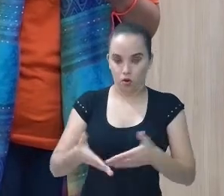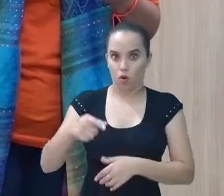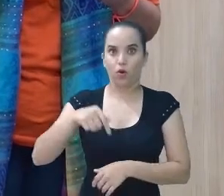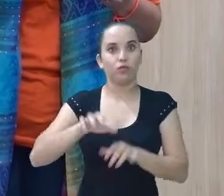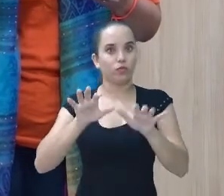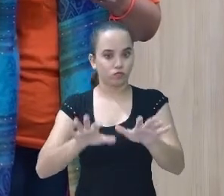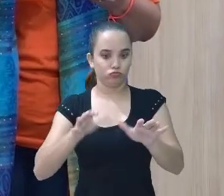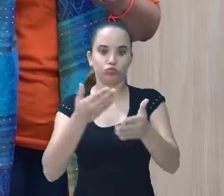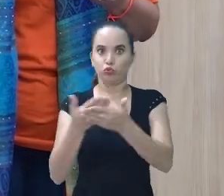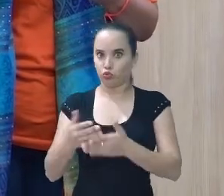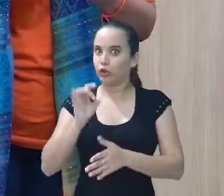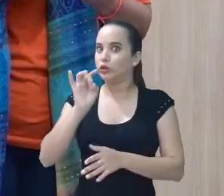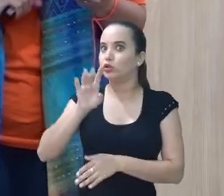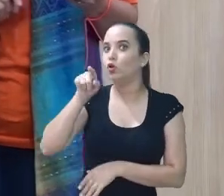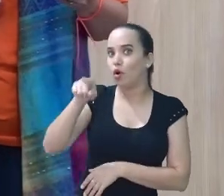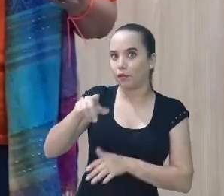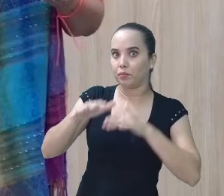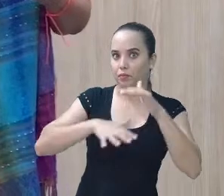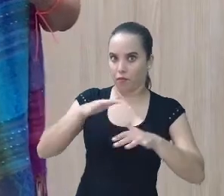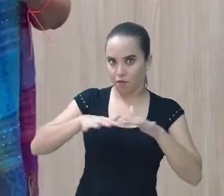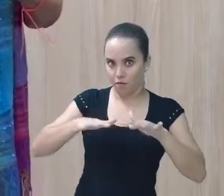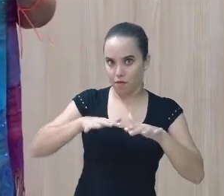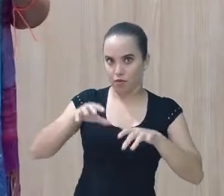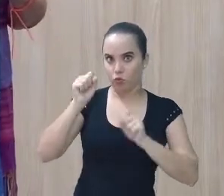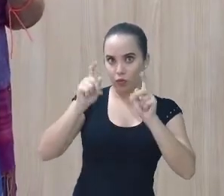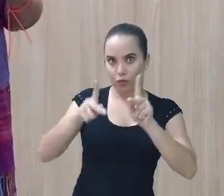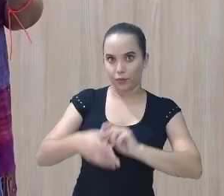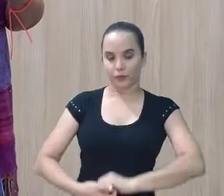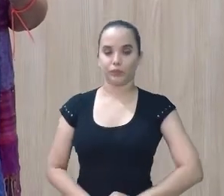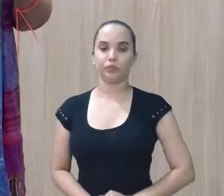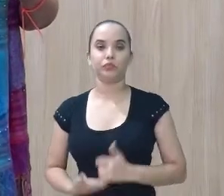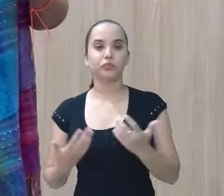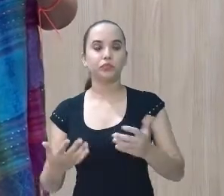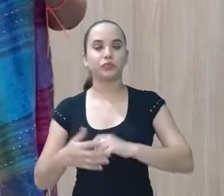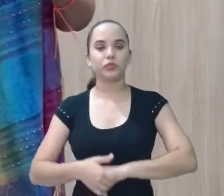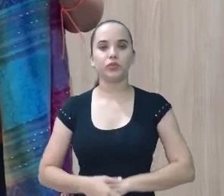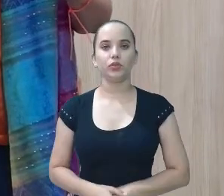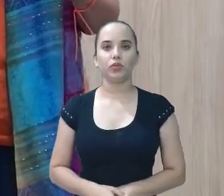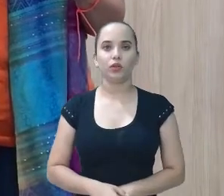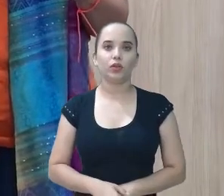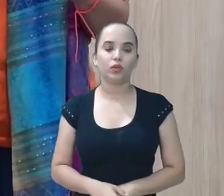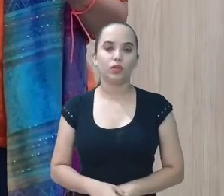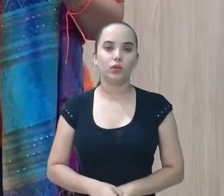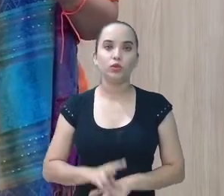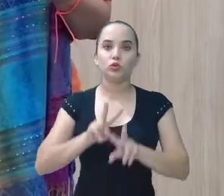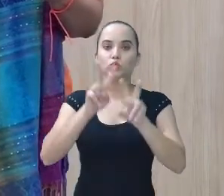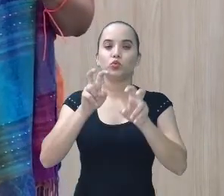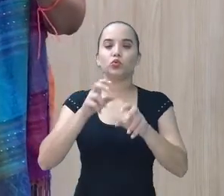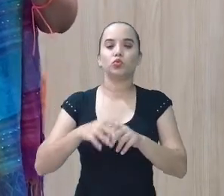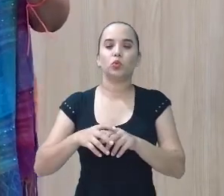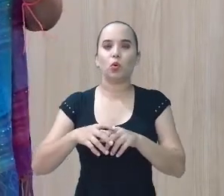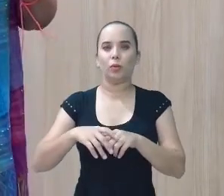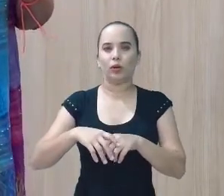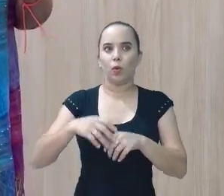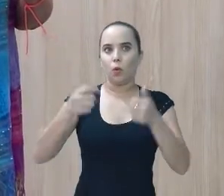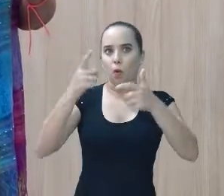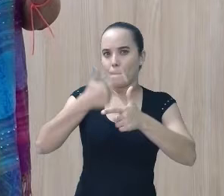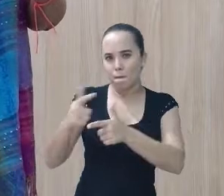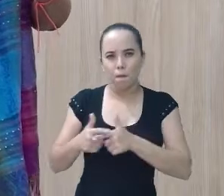estudando só esse movimento estético, ok? Bom, devido à crise do feudalismo, o advento das